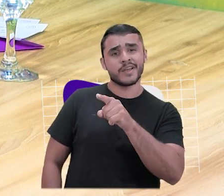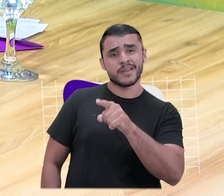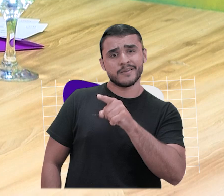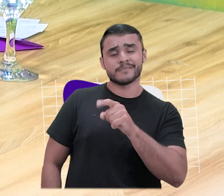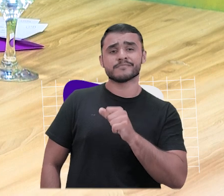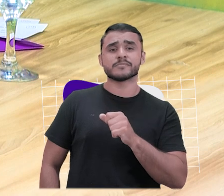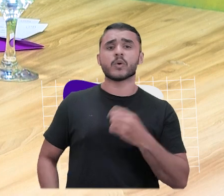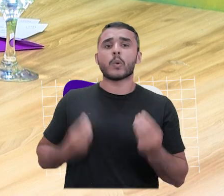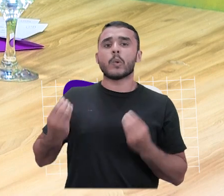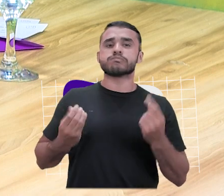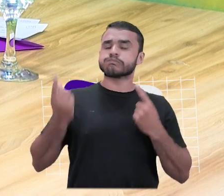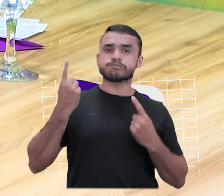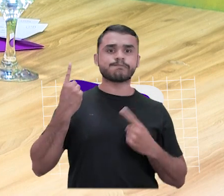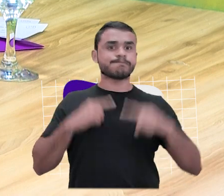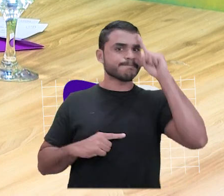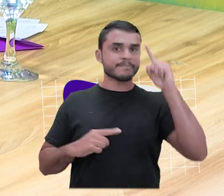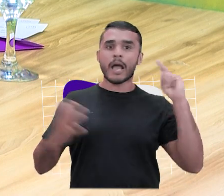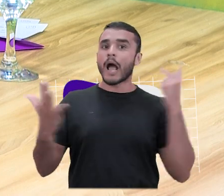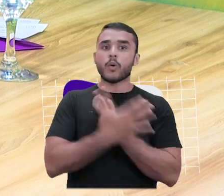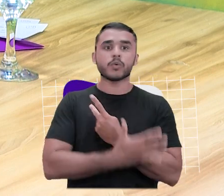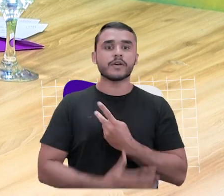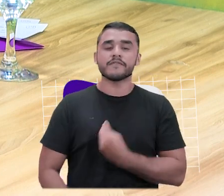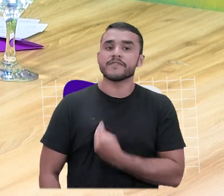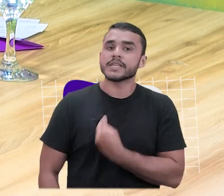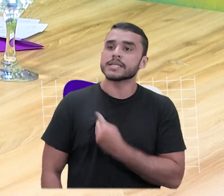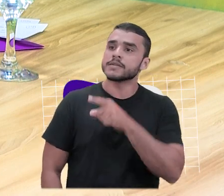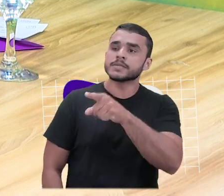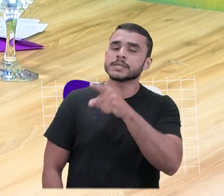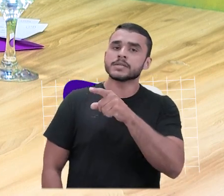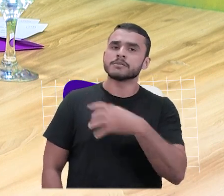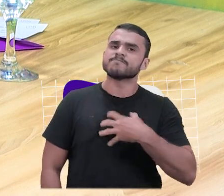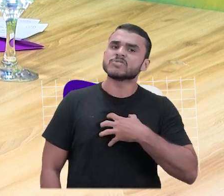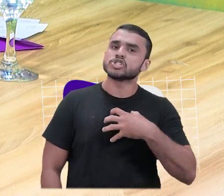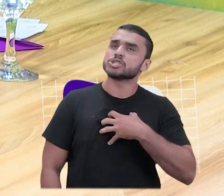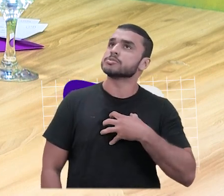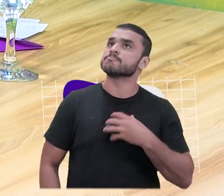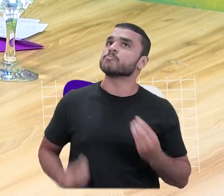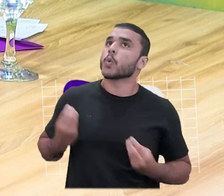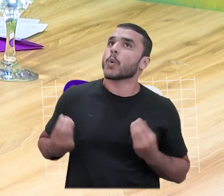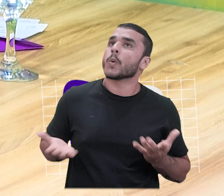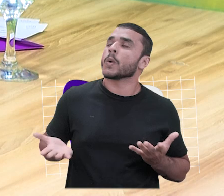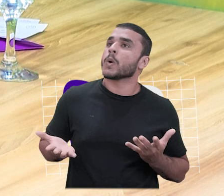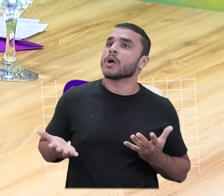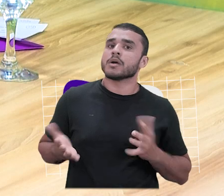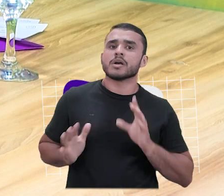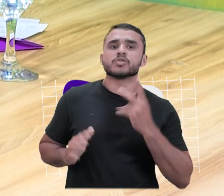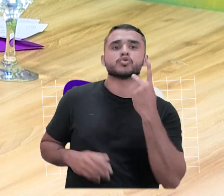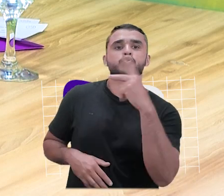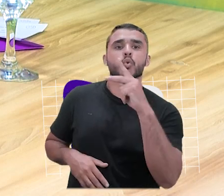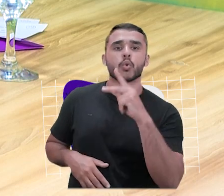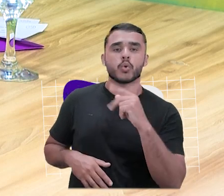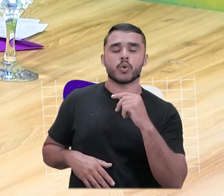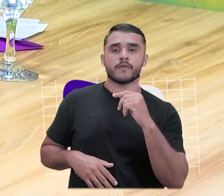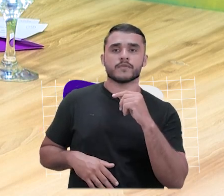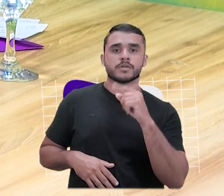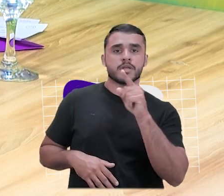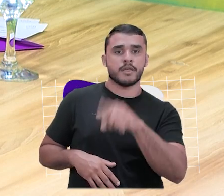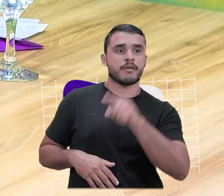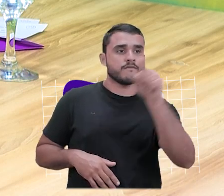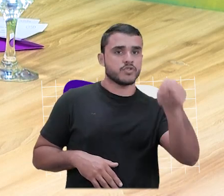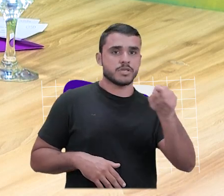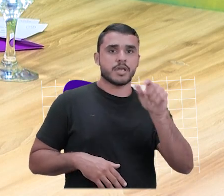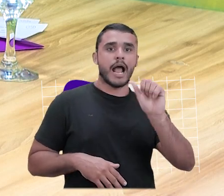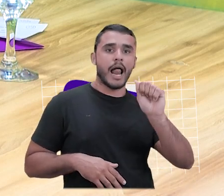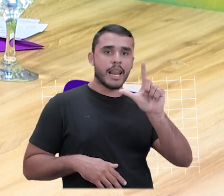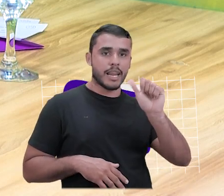que momento você teve o seu momento de virada de chave da sua vida mesmo? Em completo, não só a mãe do João, porque você também é uma